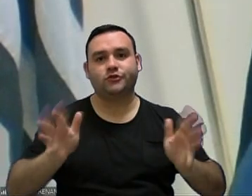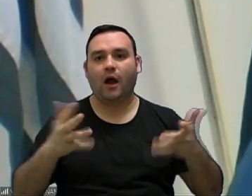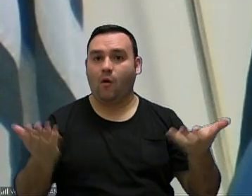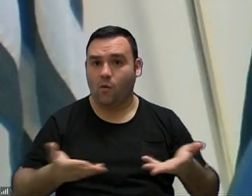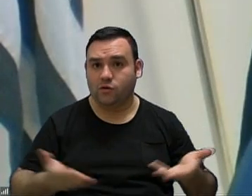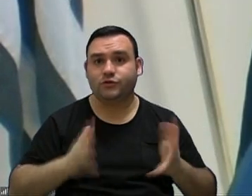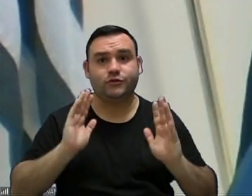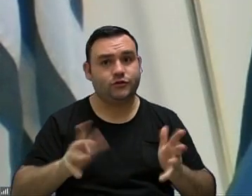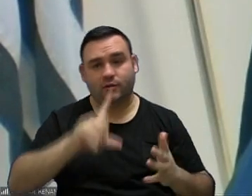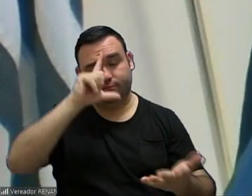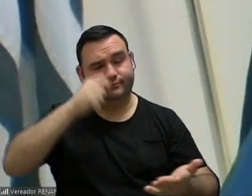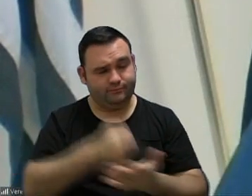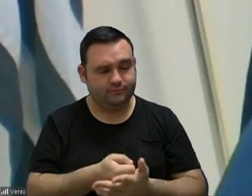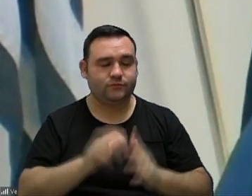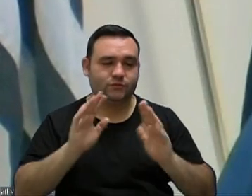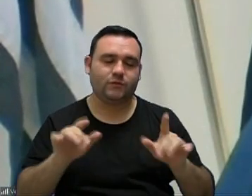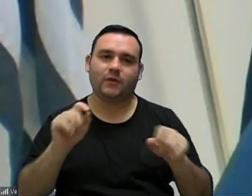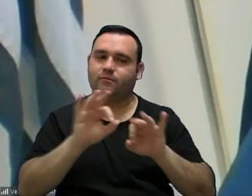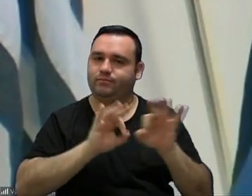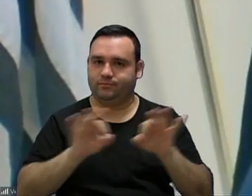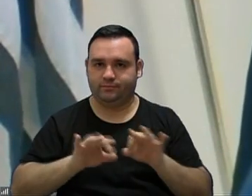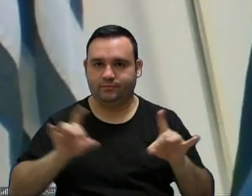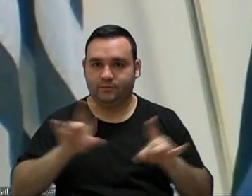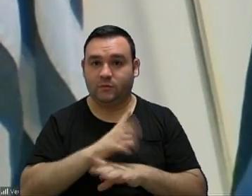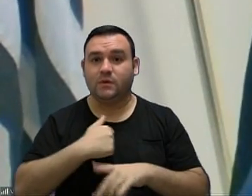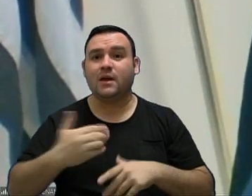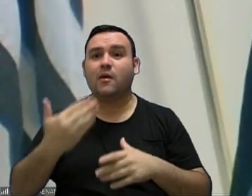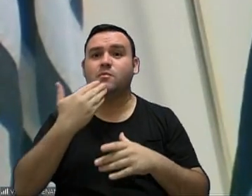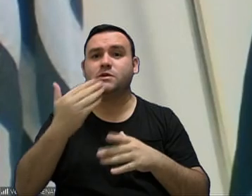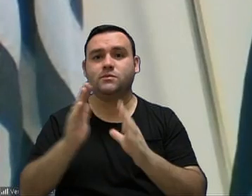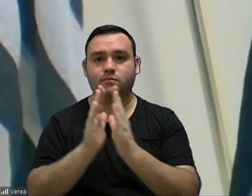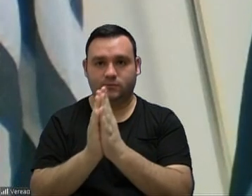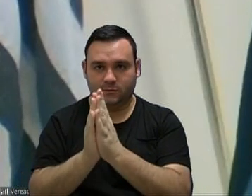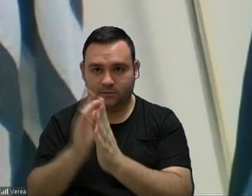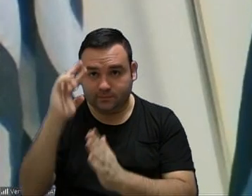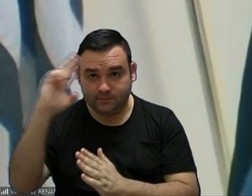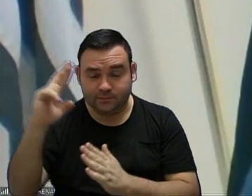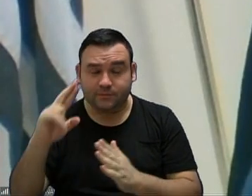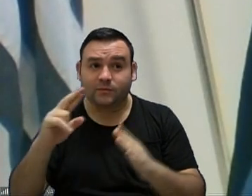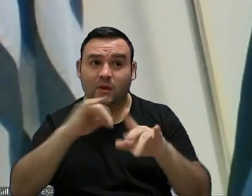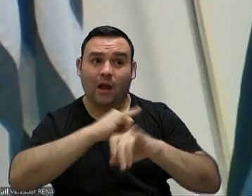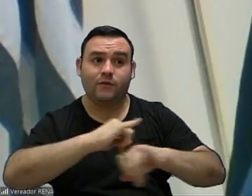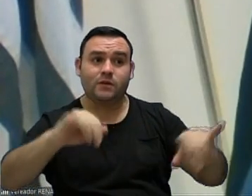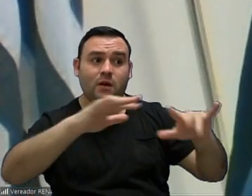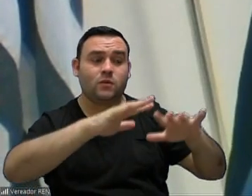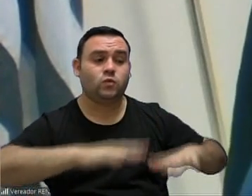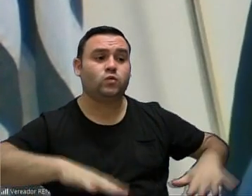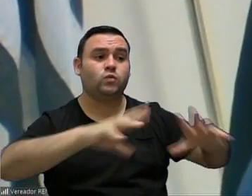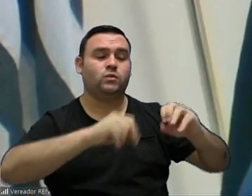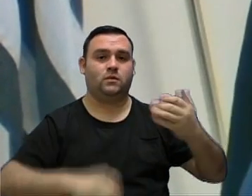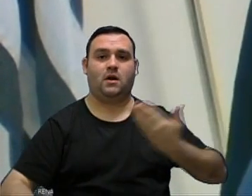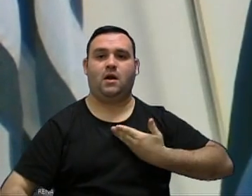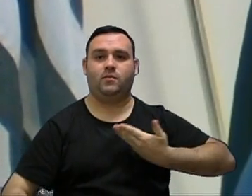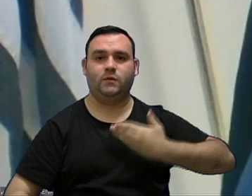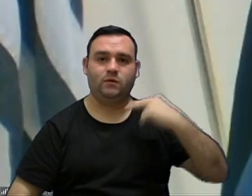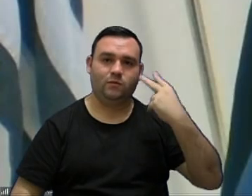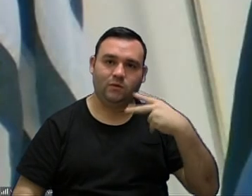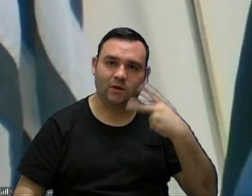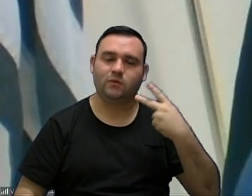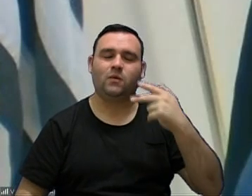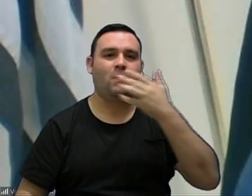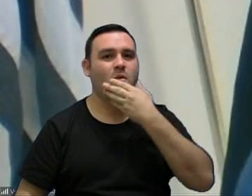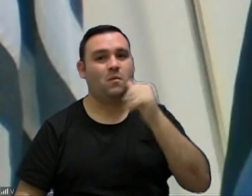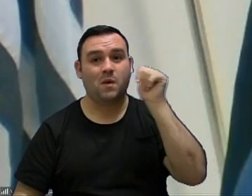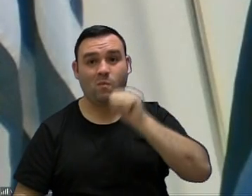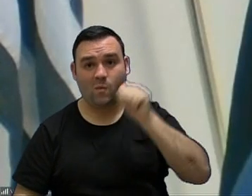de hoje já foi feito, pronto, acabou. Eu queria apelar para Vossa Excelência comunicar aos colegas vereadores e